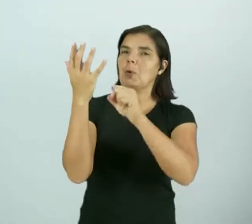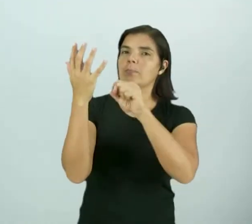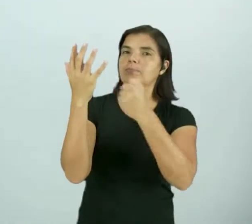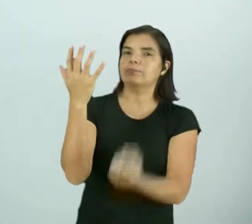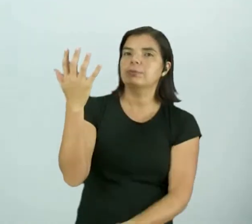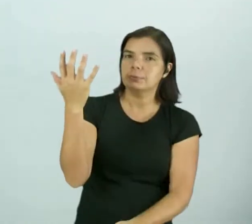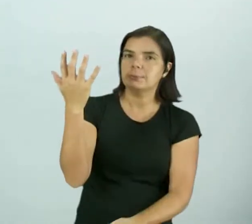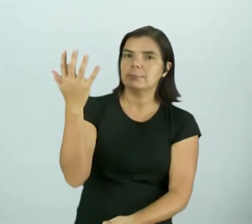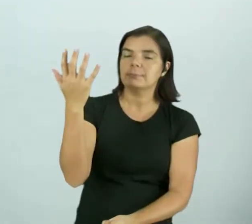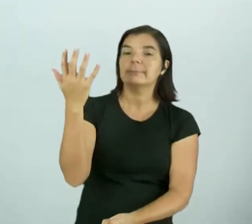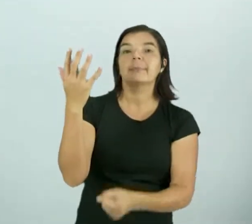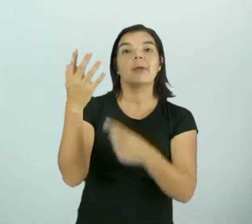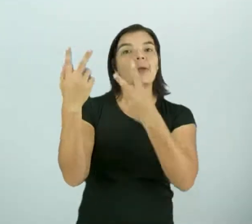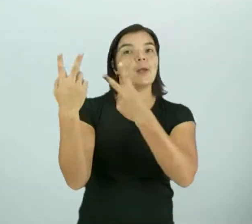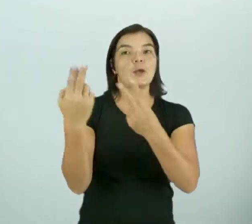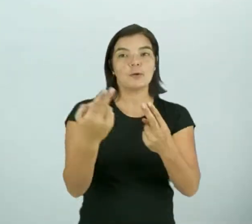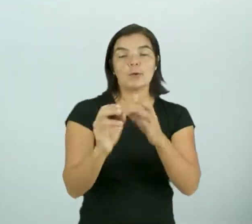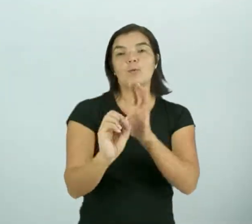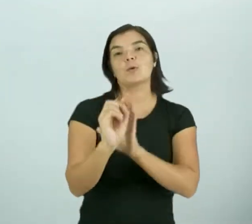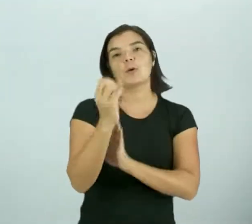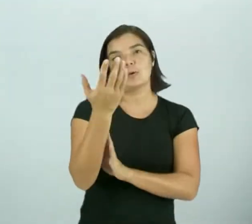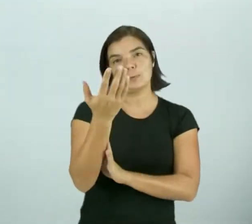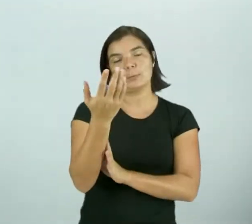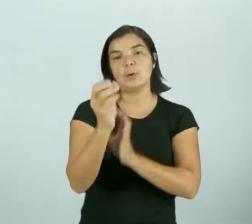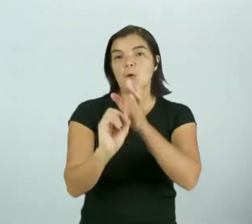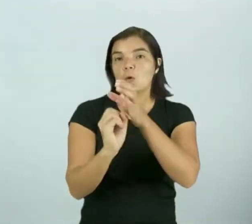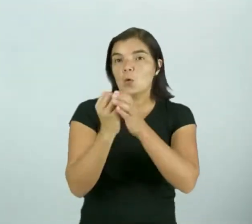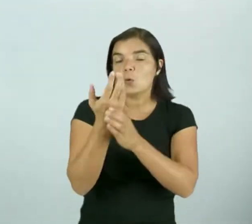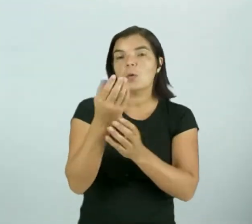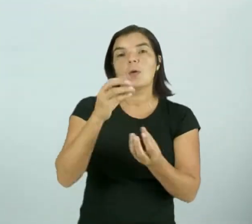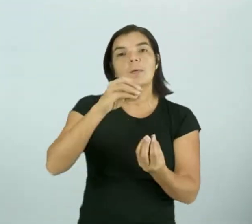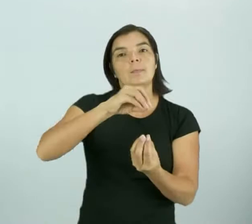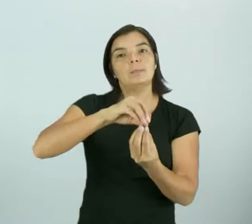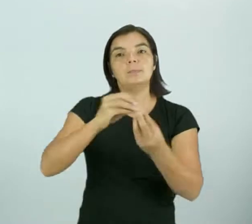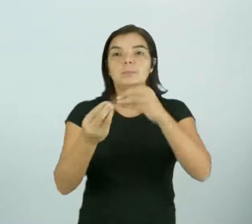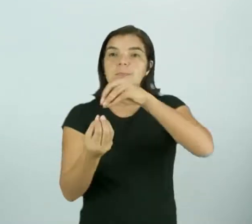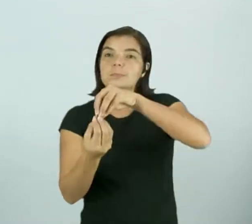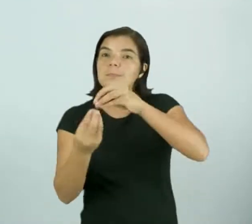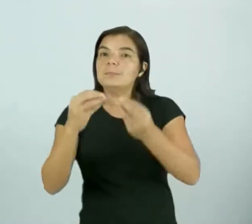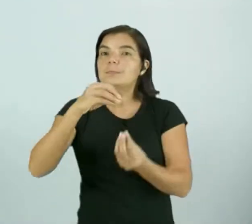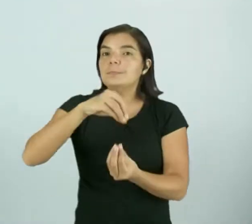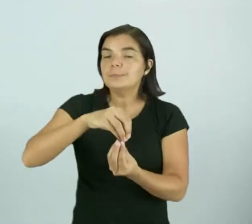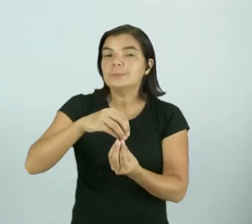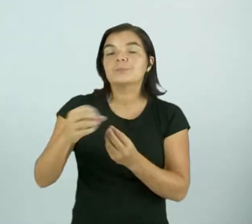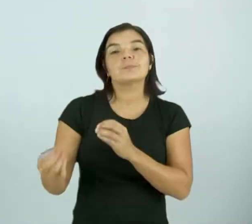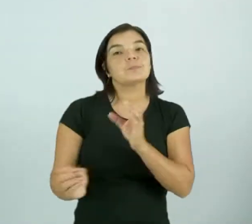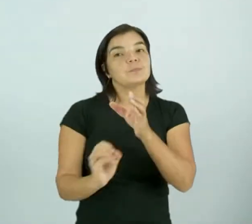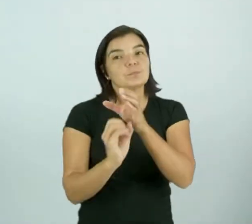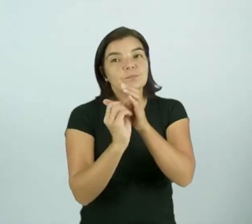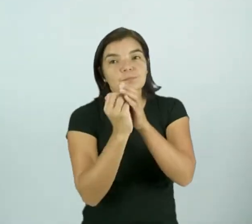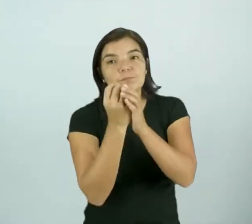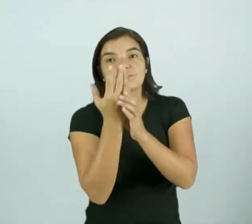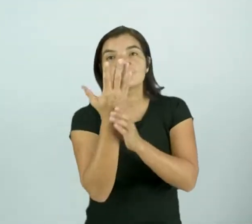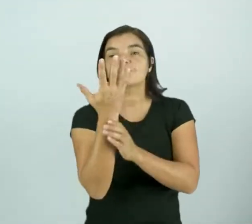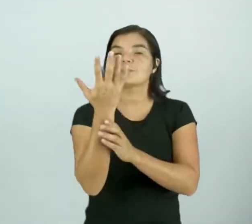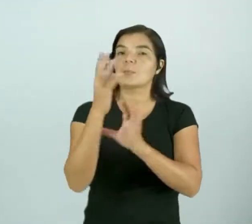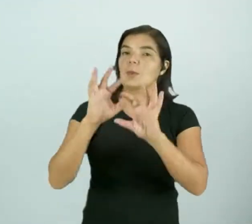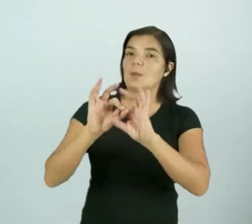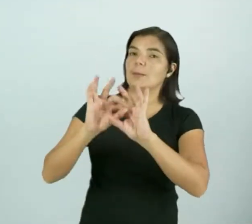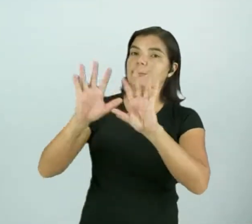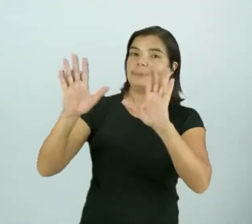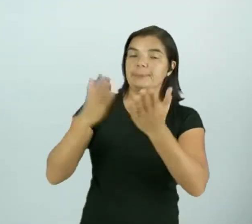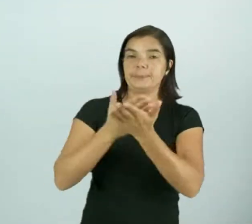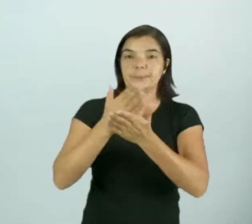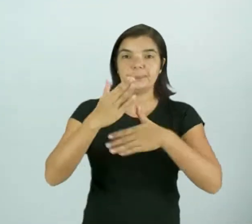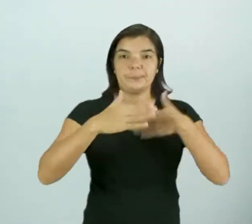se desprenda. Mesma coisa acontece aí na reprodução assexuada por brotamento. Começa a surgir um broto, em determinado momento ele é solto e